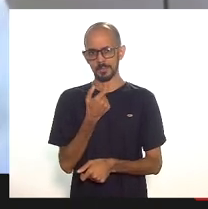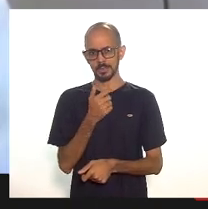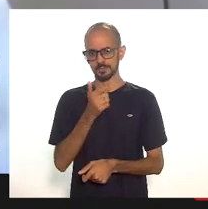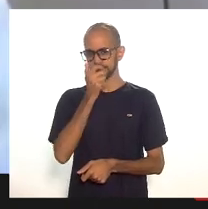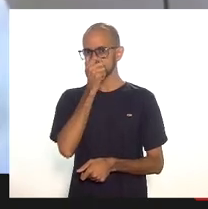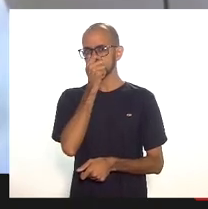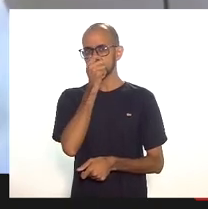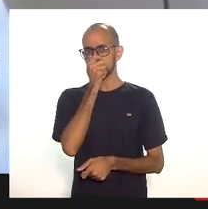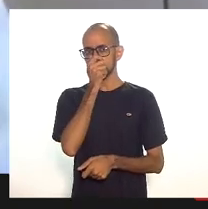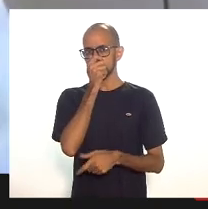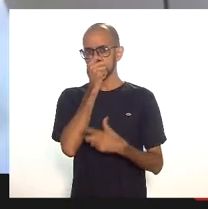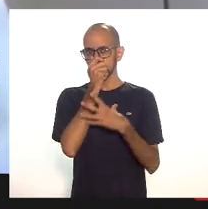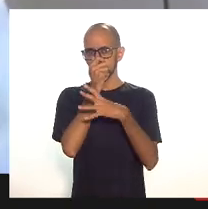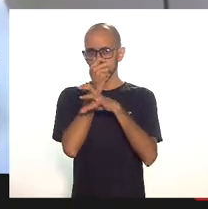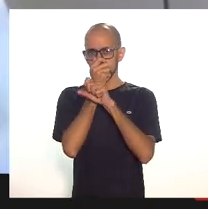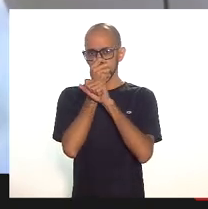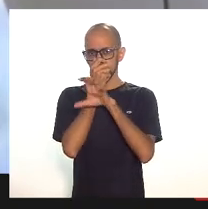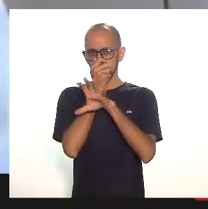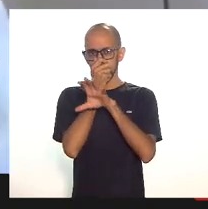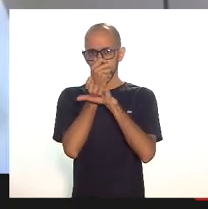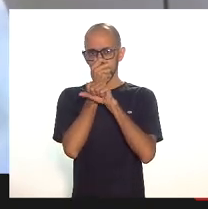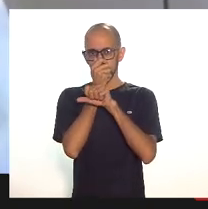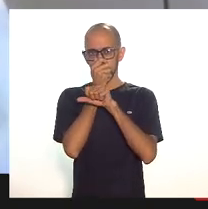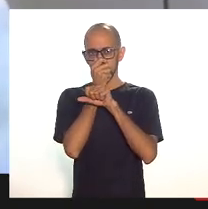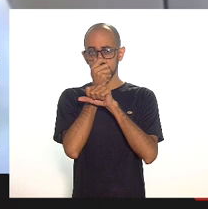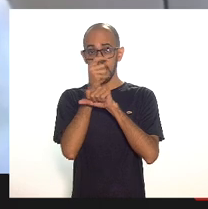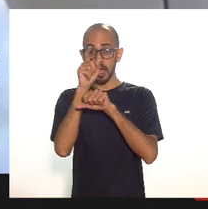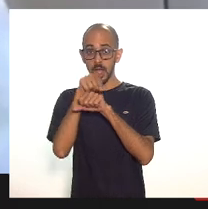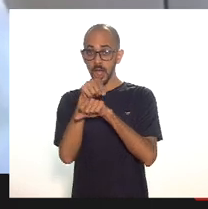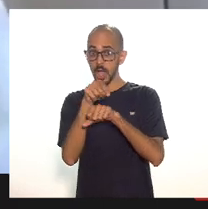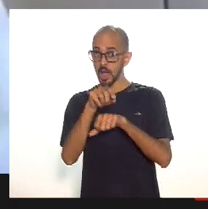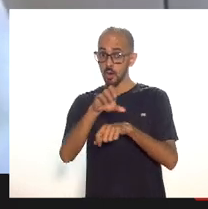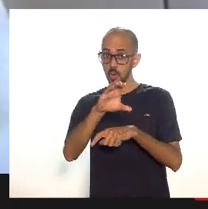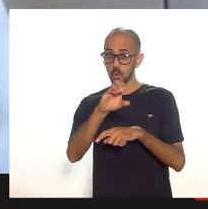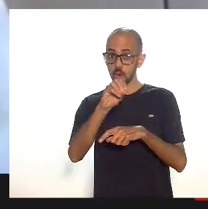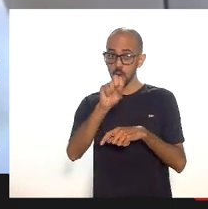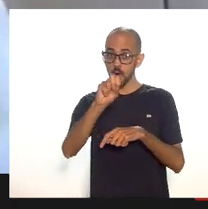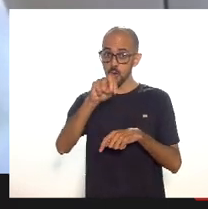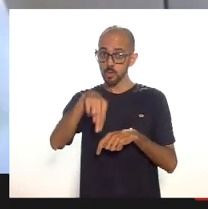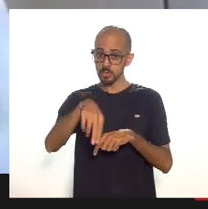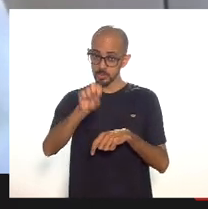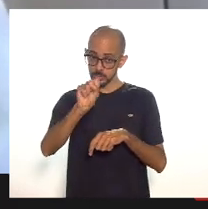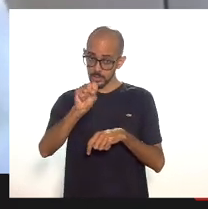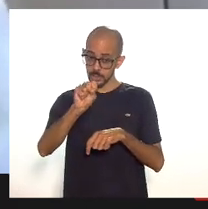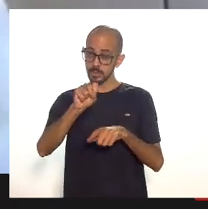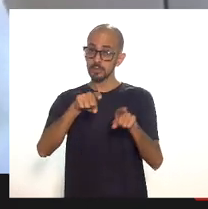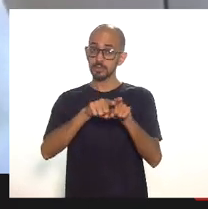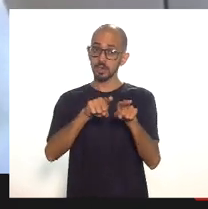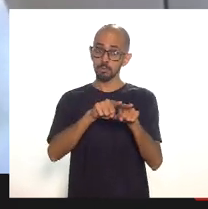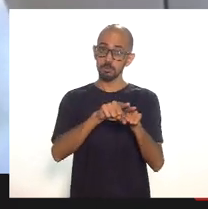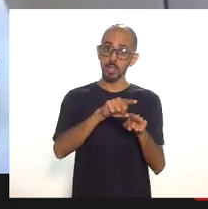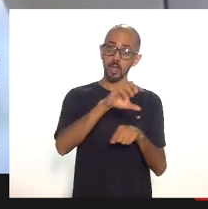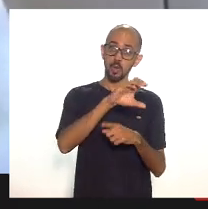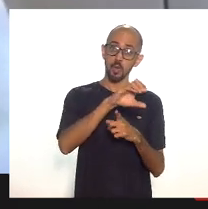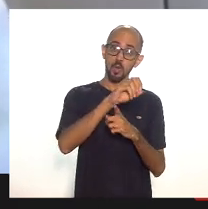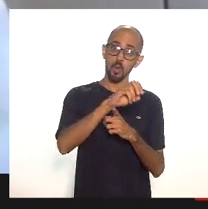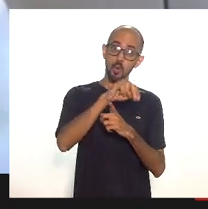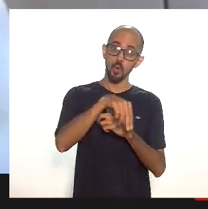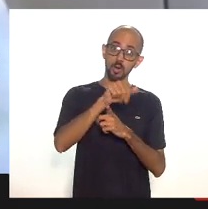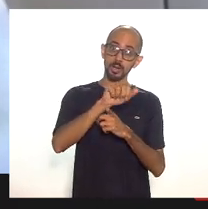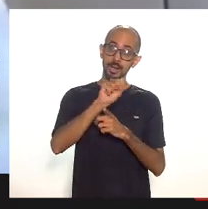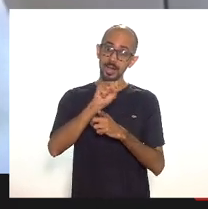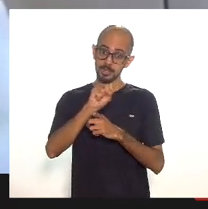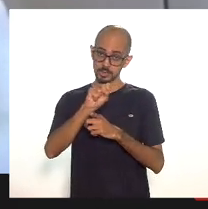orotraqueal, é deixar registrado que não só o COSEMES do Rio de Janeiro, como CONASEMES e CONAS, têm, já desde